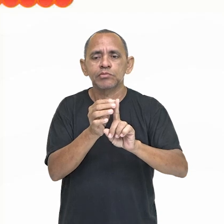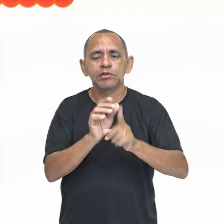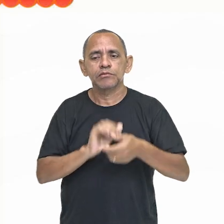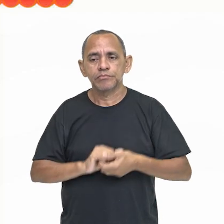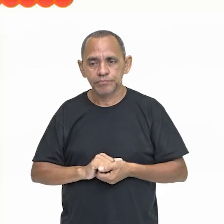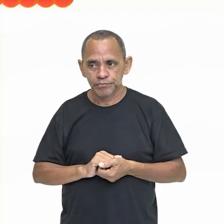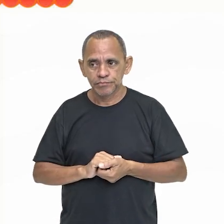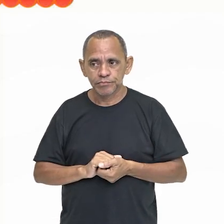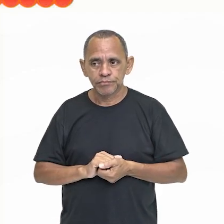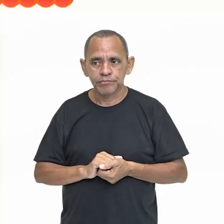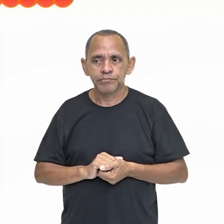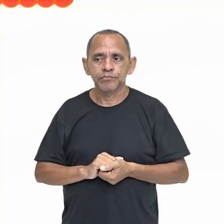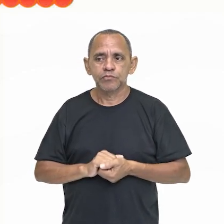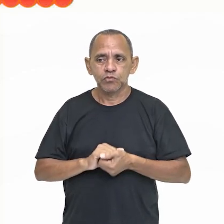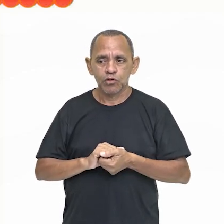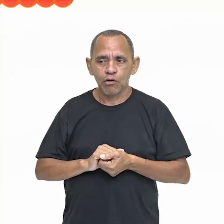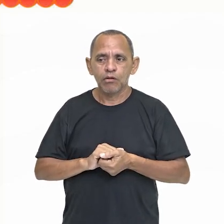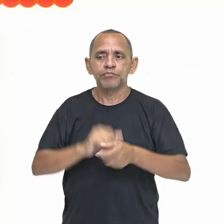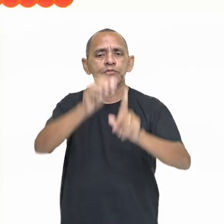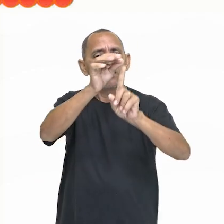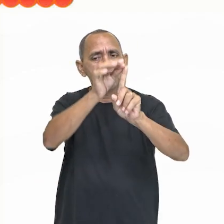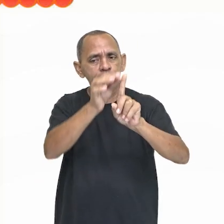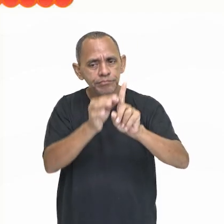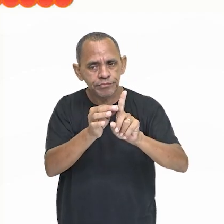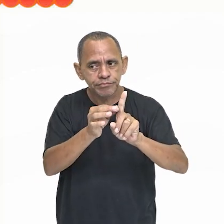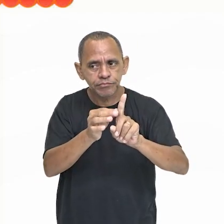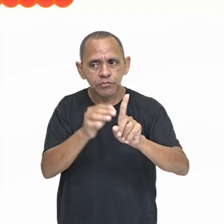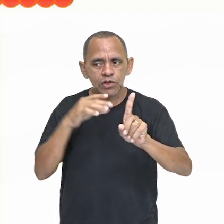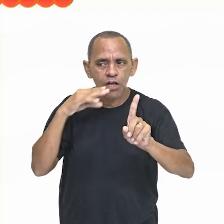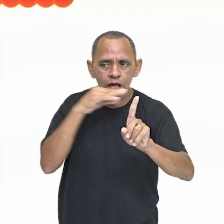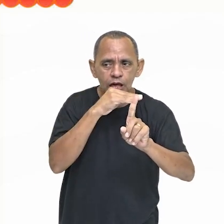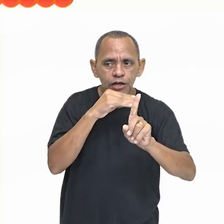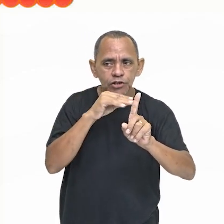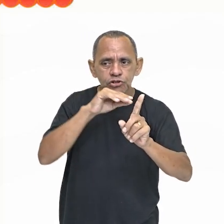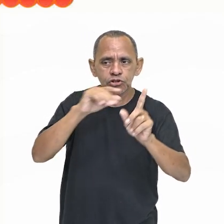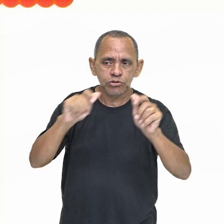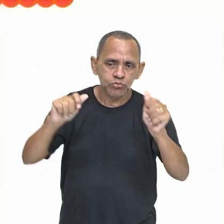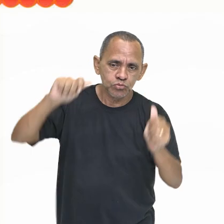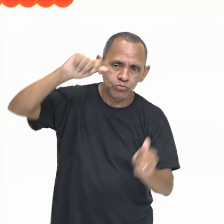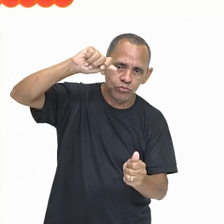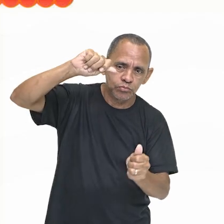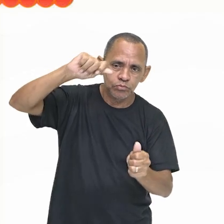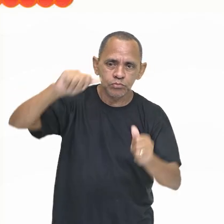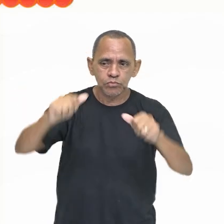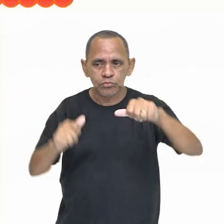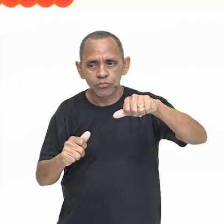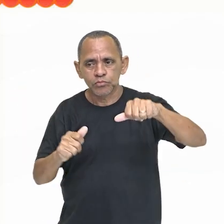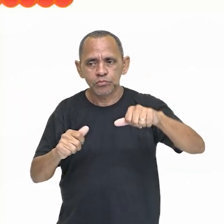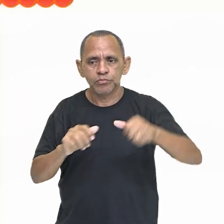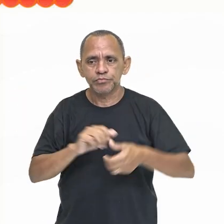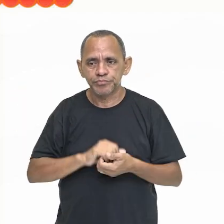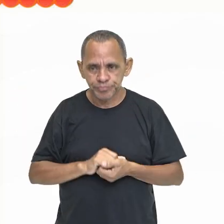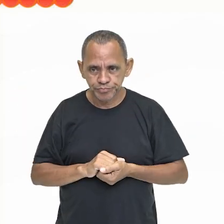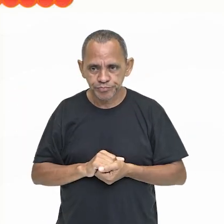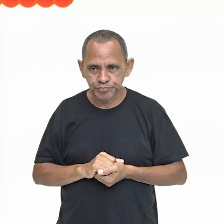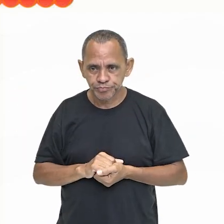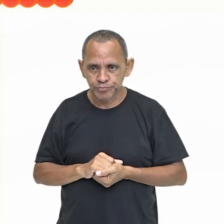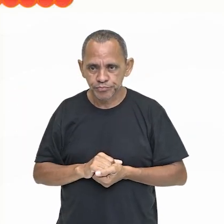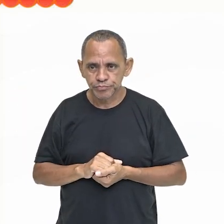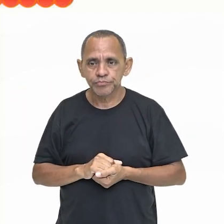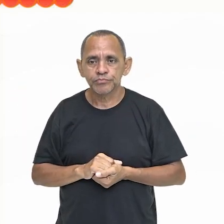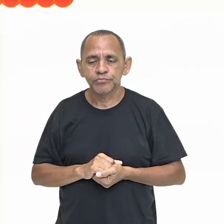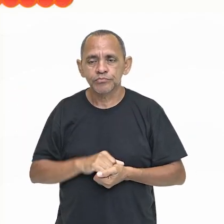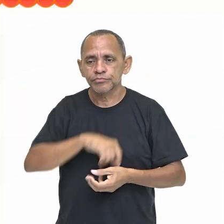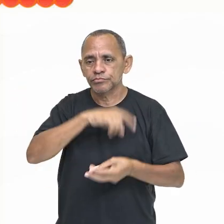mais densa, desce. Esse movimento é chamado de corrente de convecção. Já